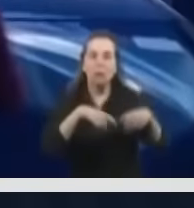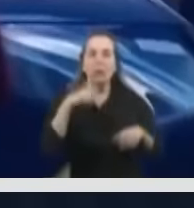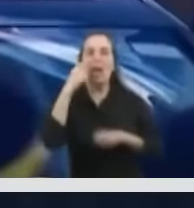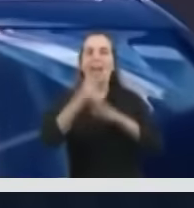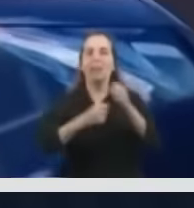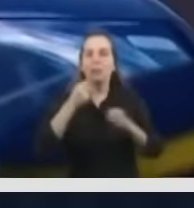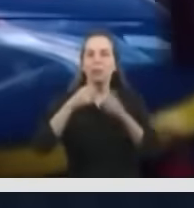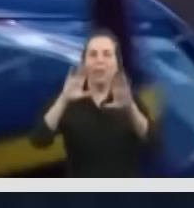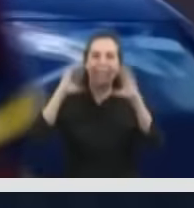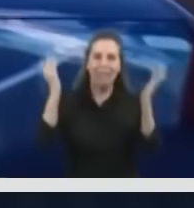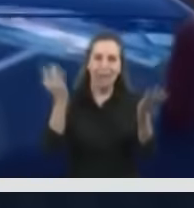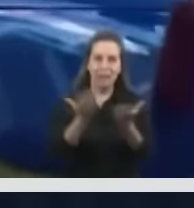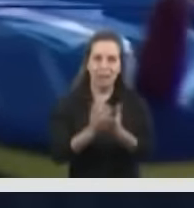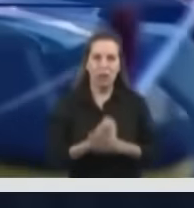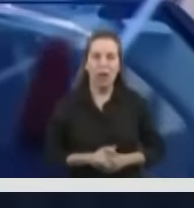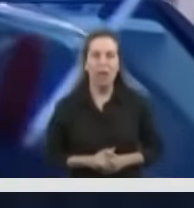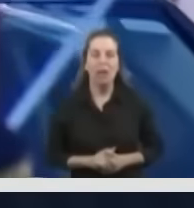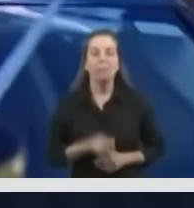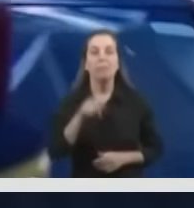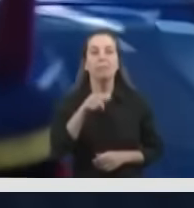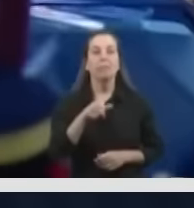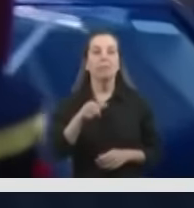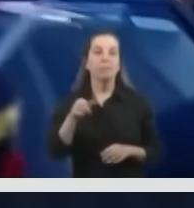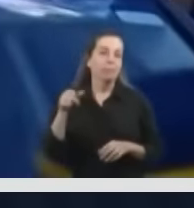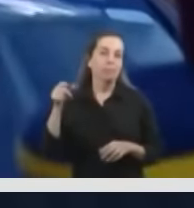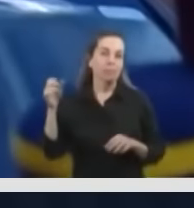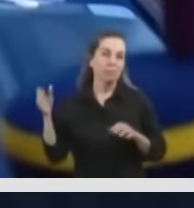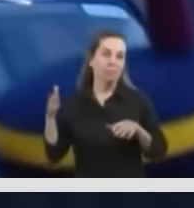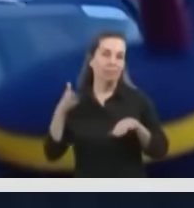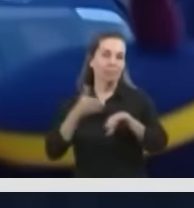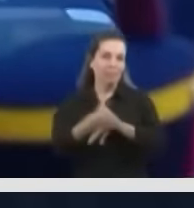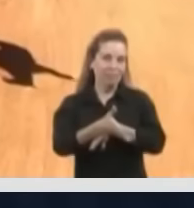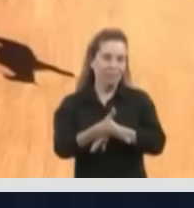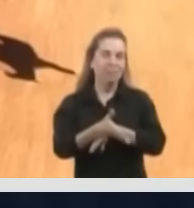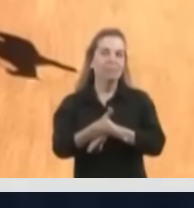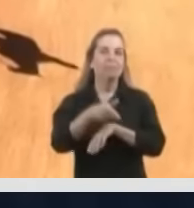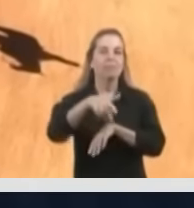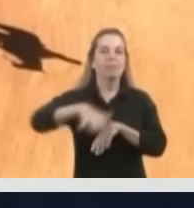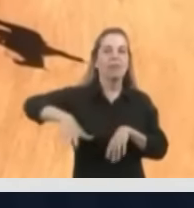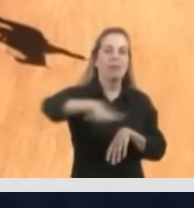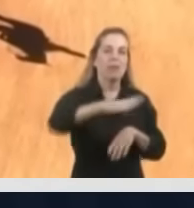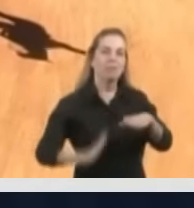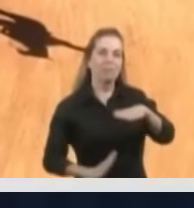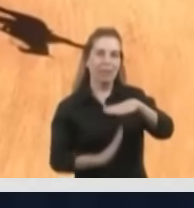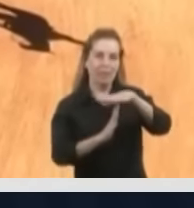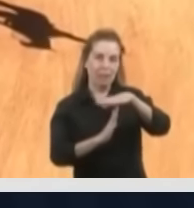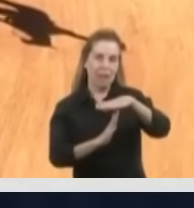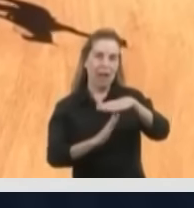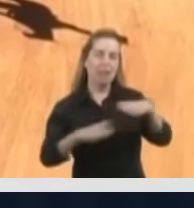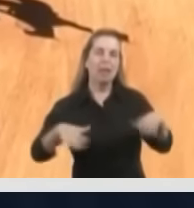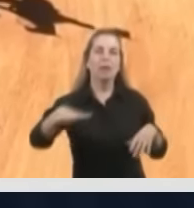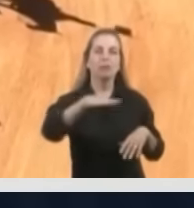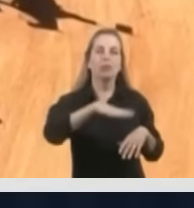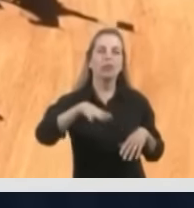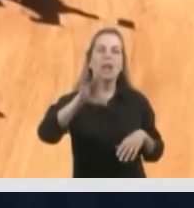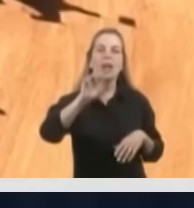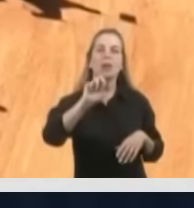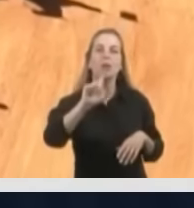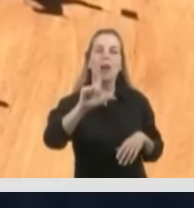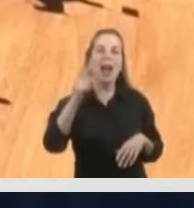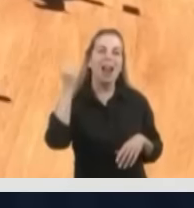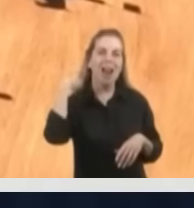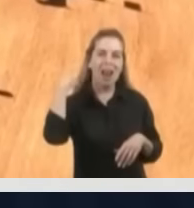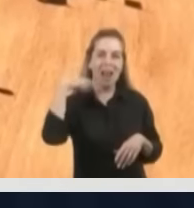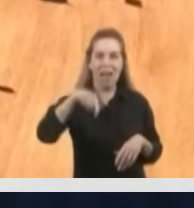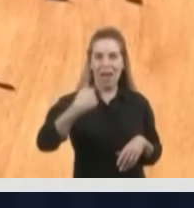isso poderia ir melhorando a situação. Tem um dado do quadro que ele menciona aqui, no quadro que você apresentou, Ellen, que